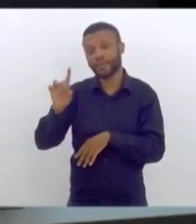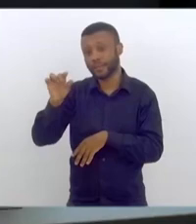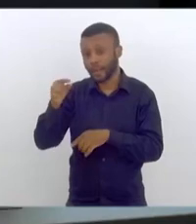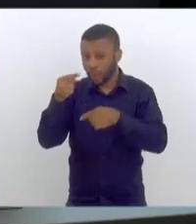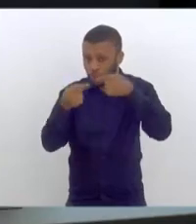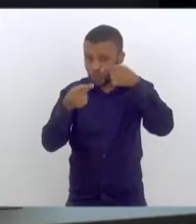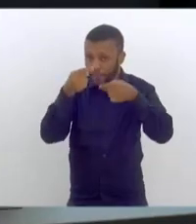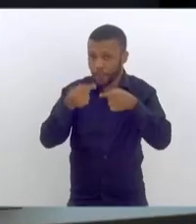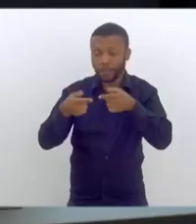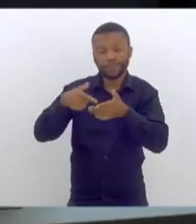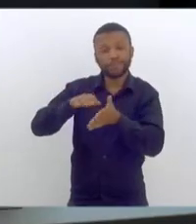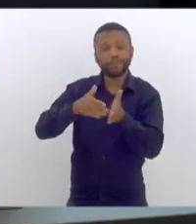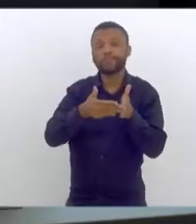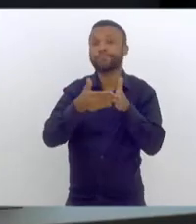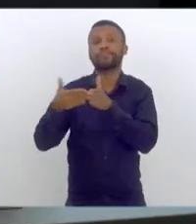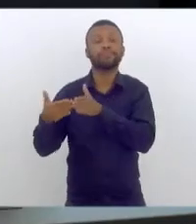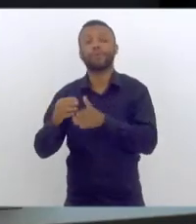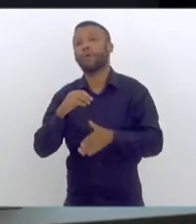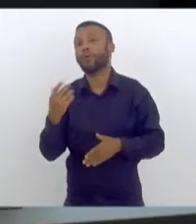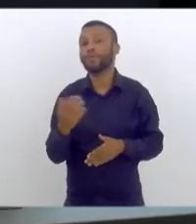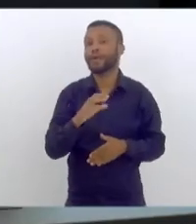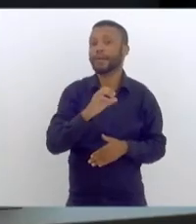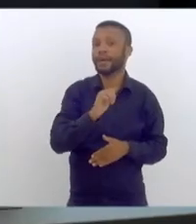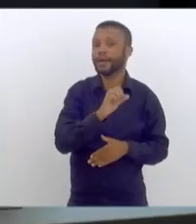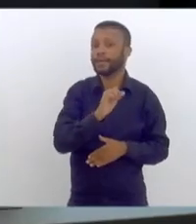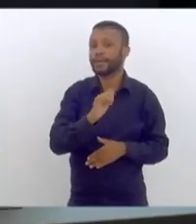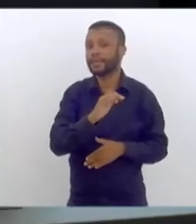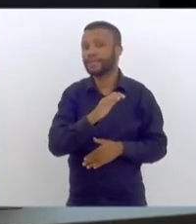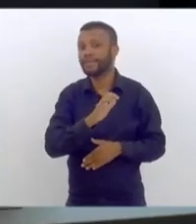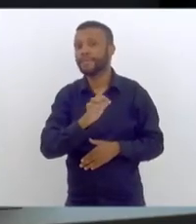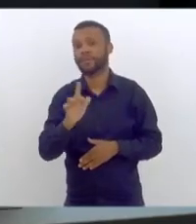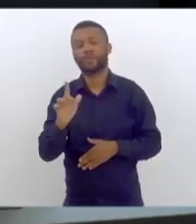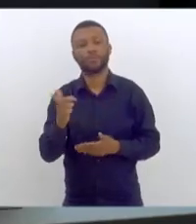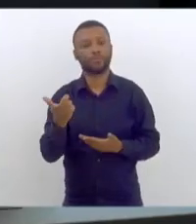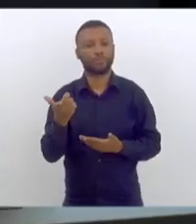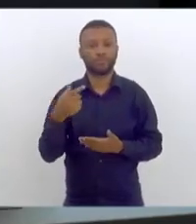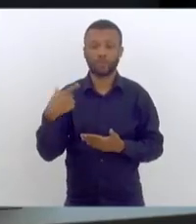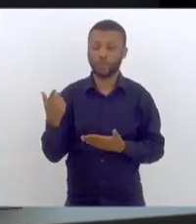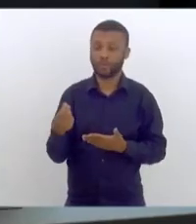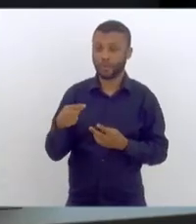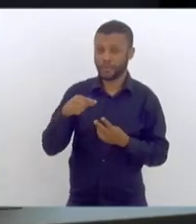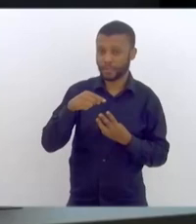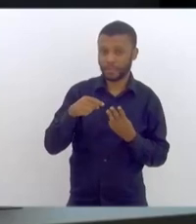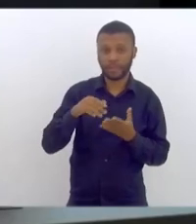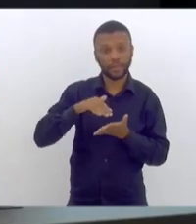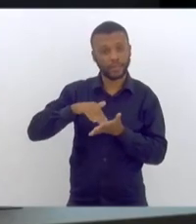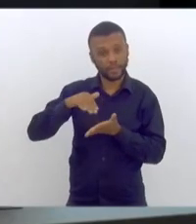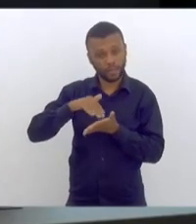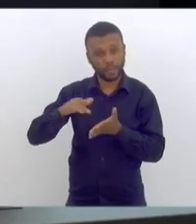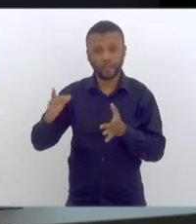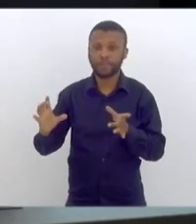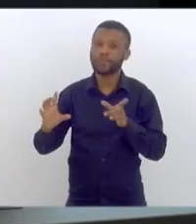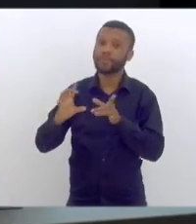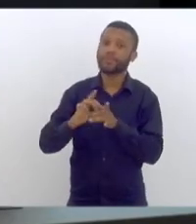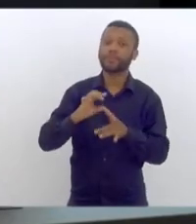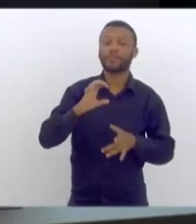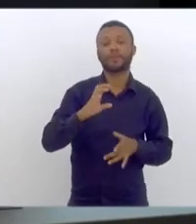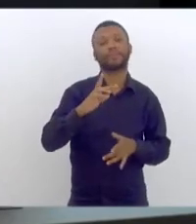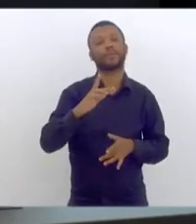ou secretário da casa civil eu não sei qual que tá na emenda e são as três secretarias que compõem a CPP